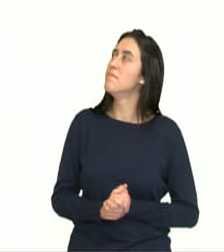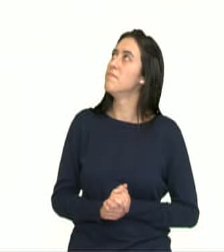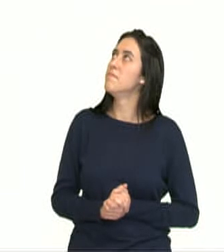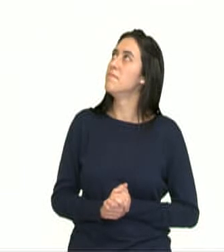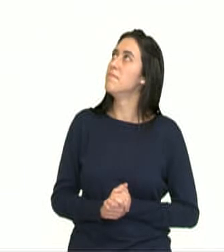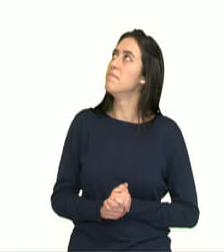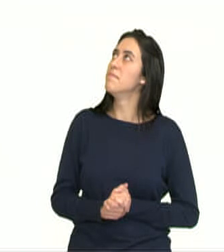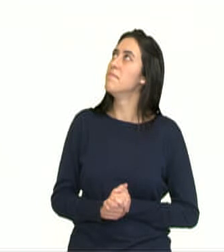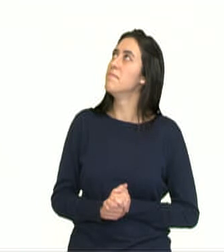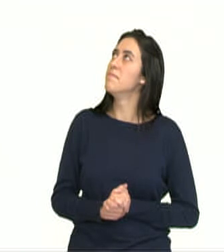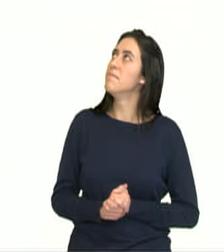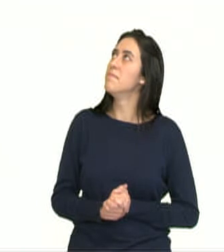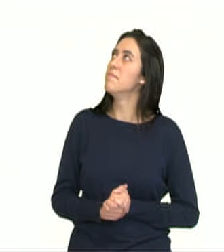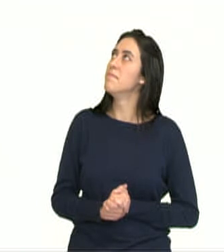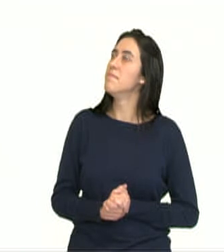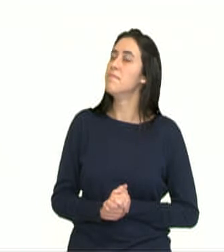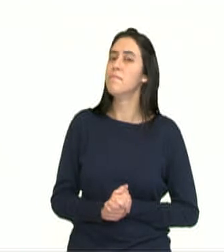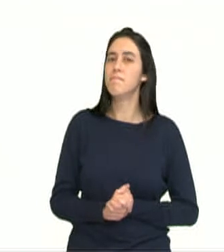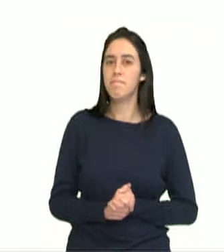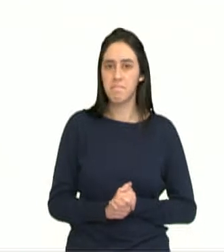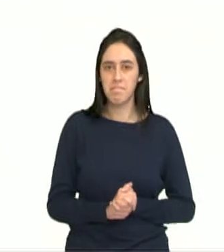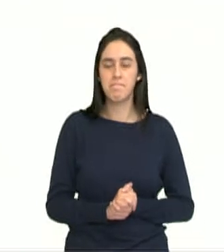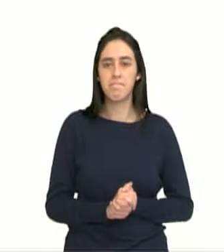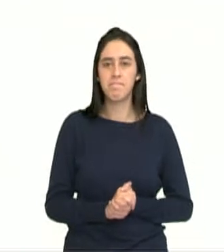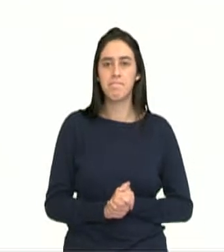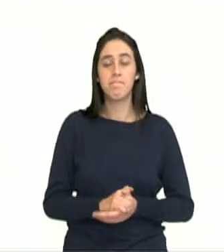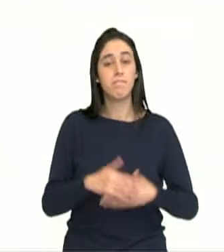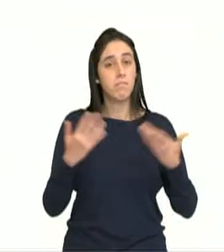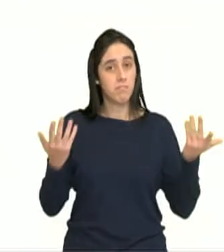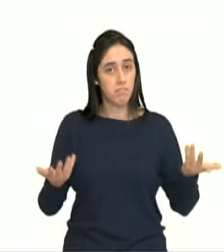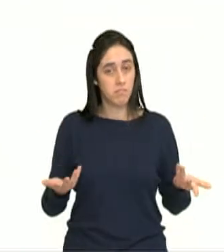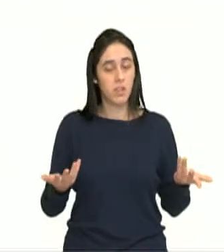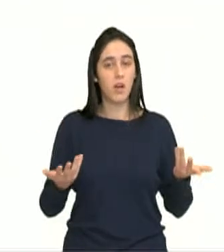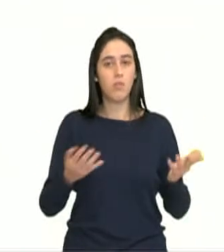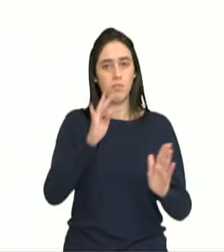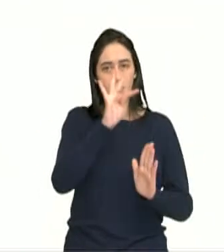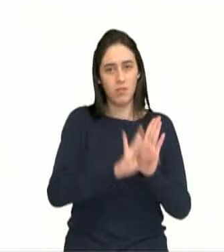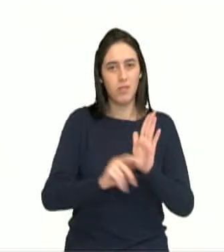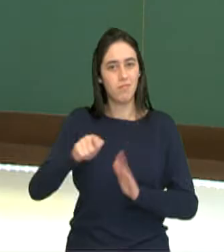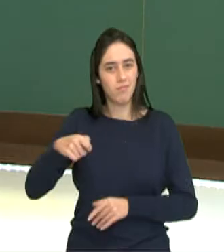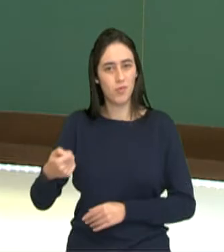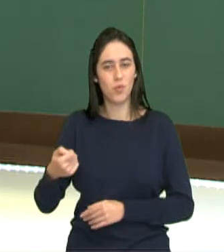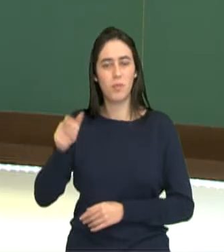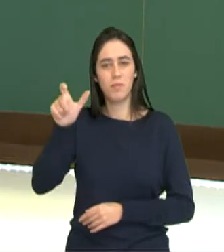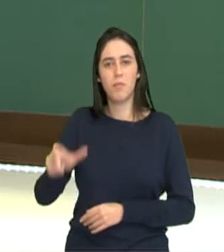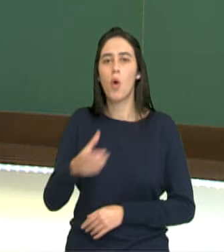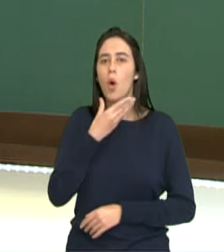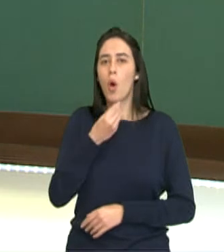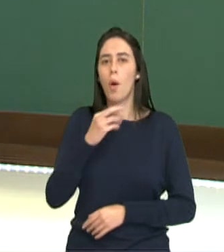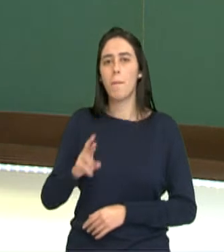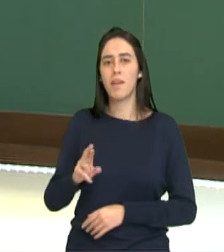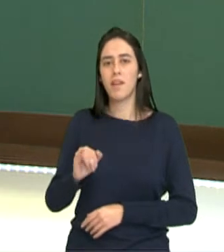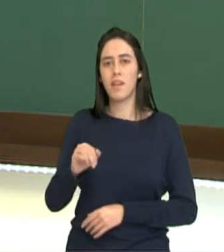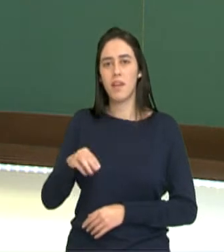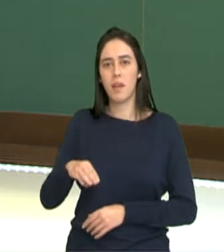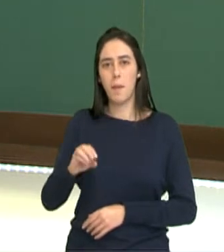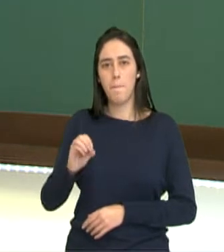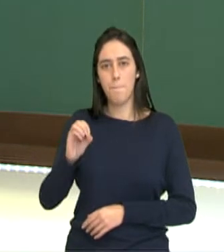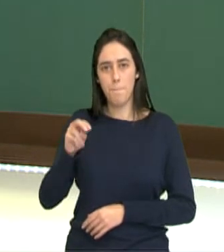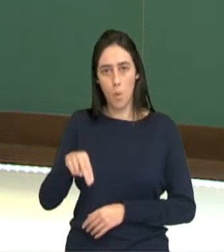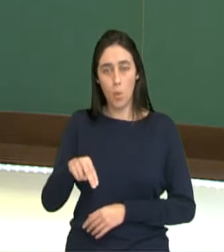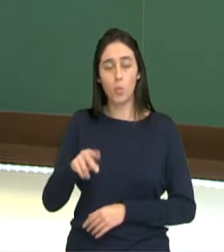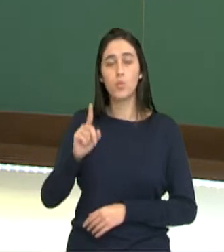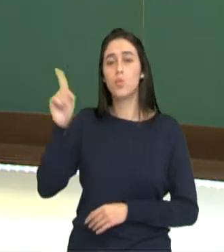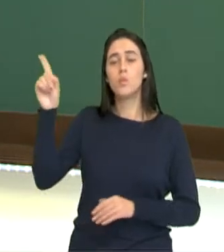others. Então, pessoal, falando ali sobre o Rimon Guimarães, né? O texto trabalhava